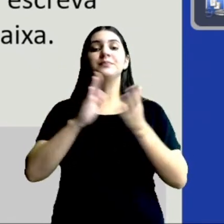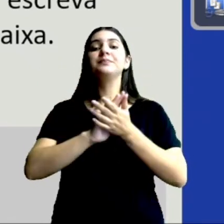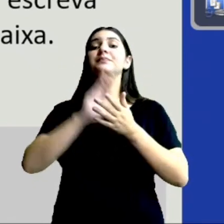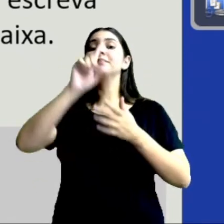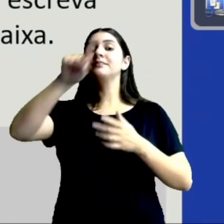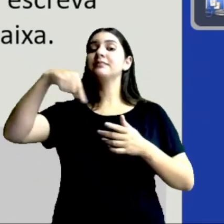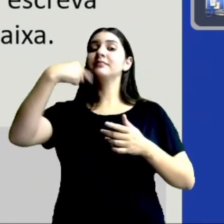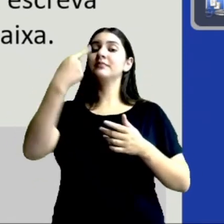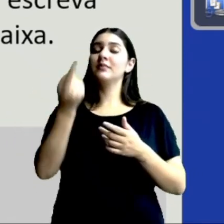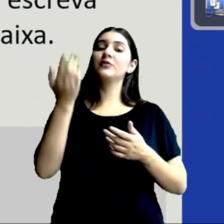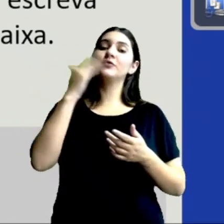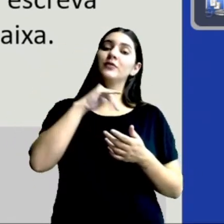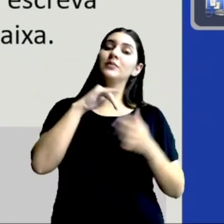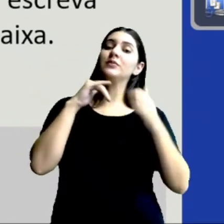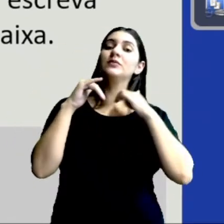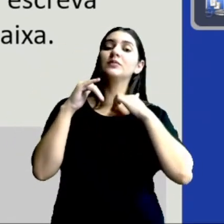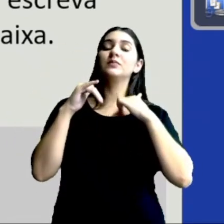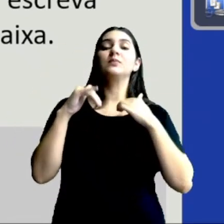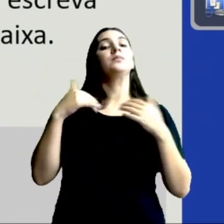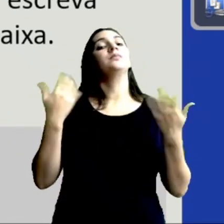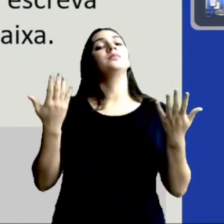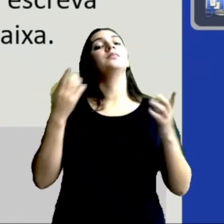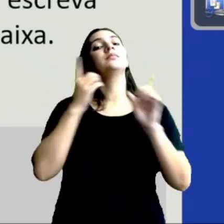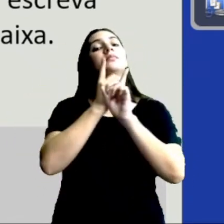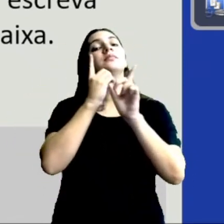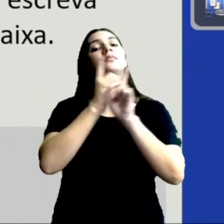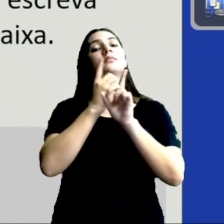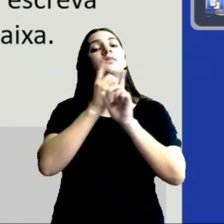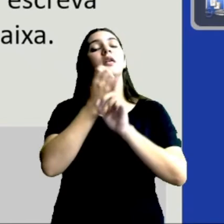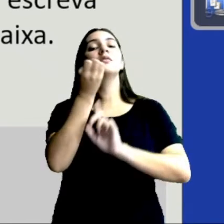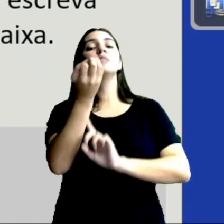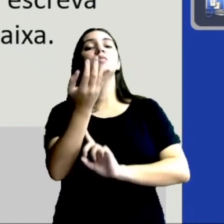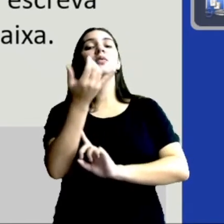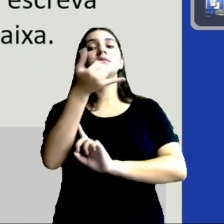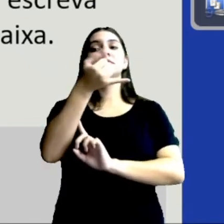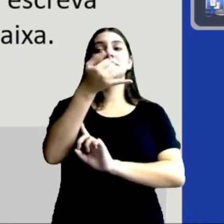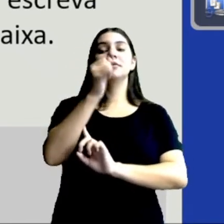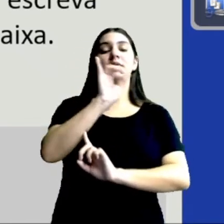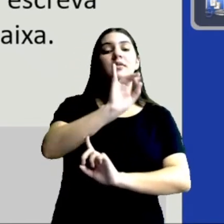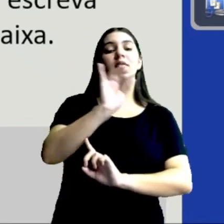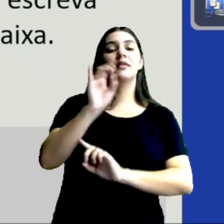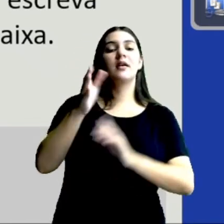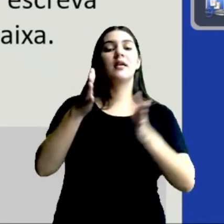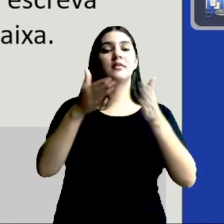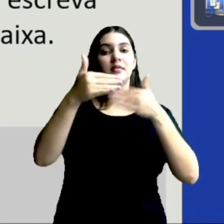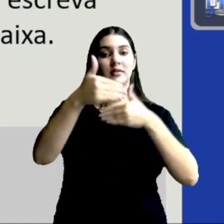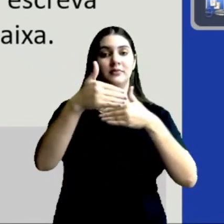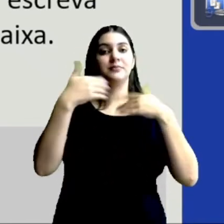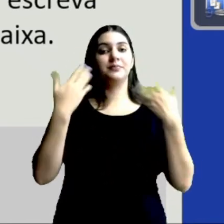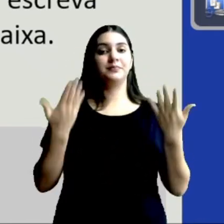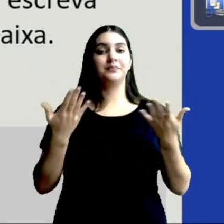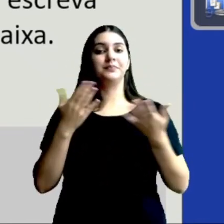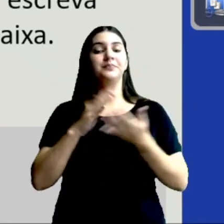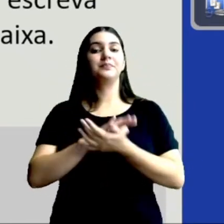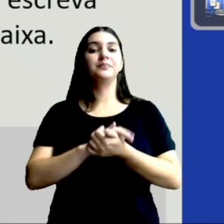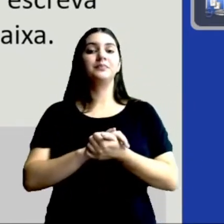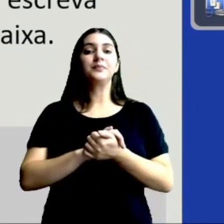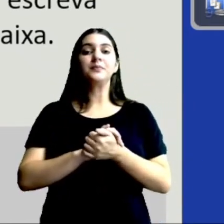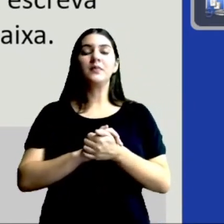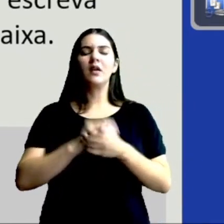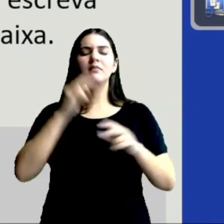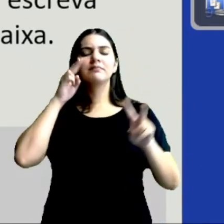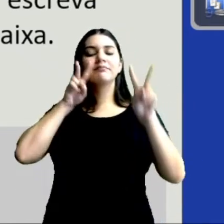depois vamos encontrar a quantidade de canetas em cada caixa, tá? Então, gente,